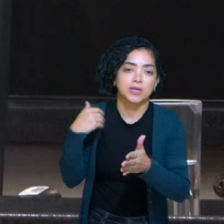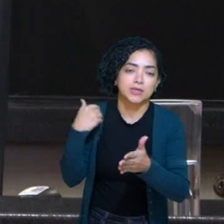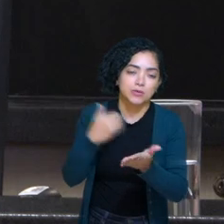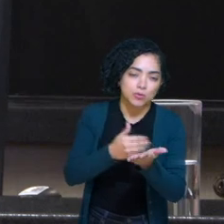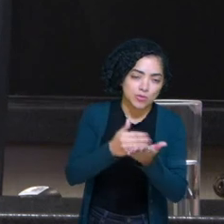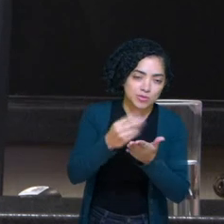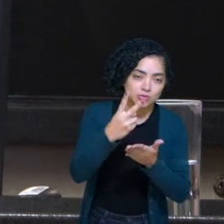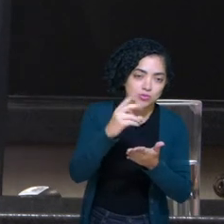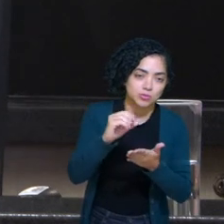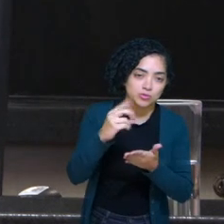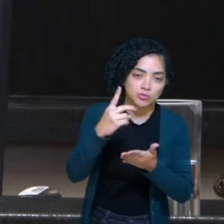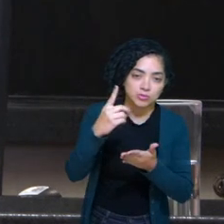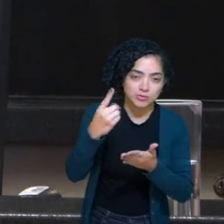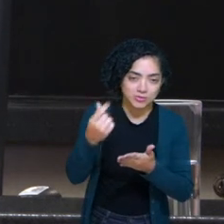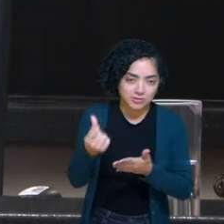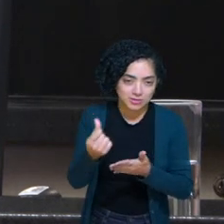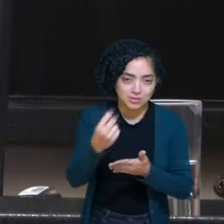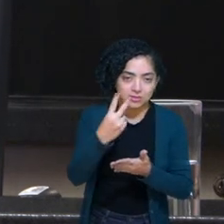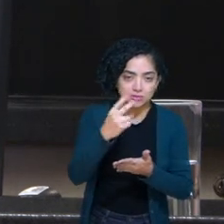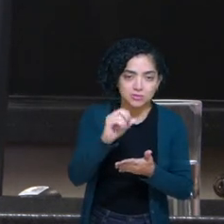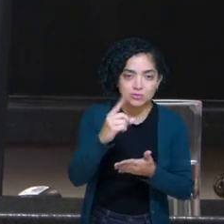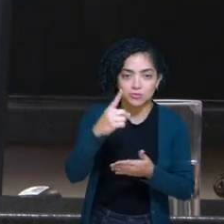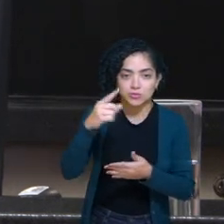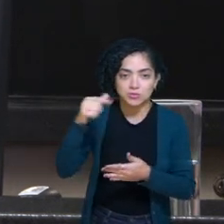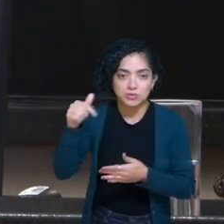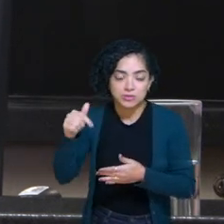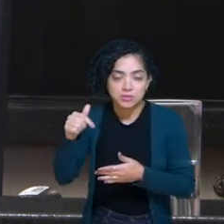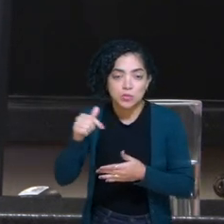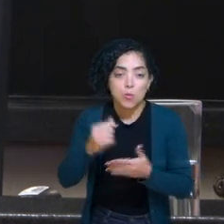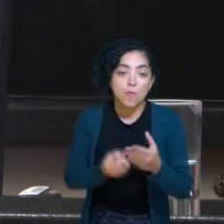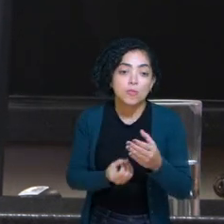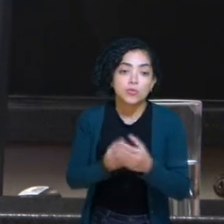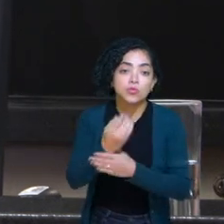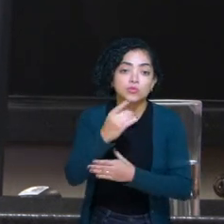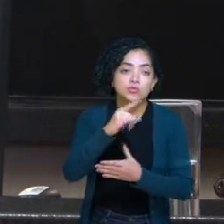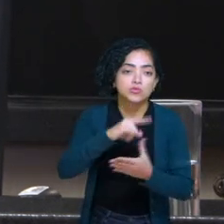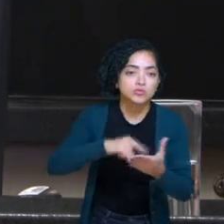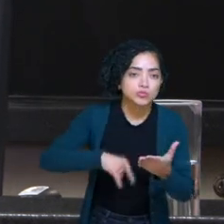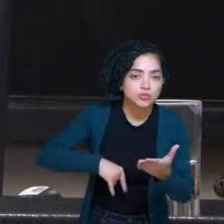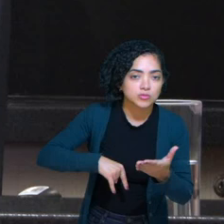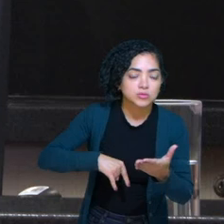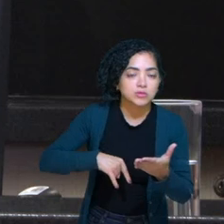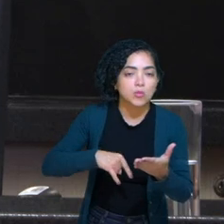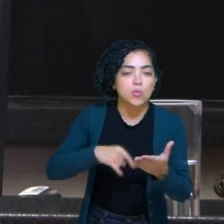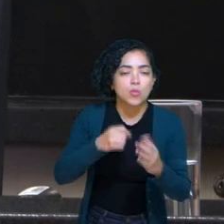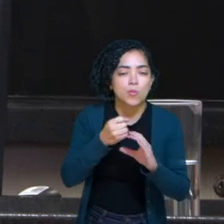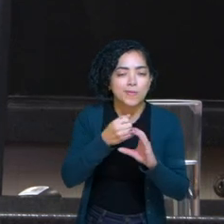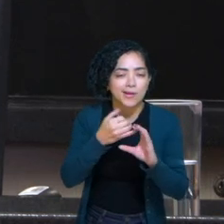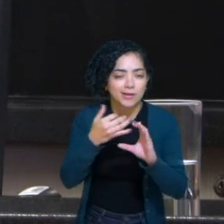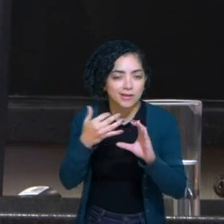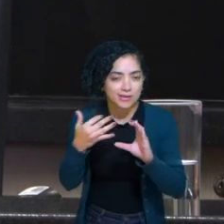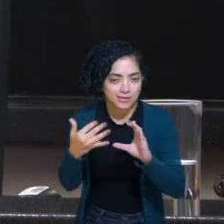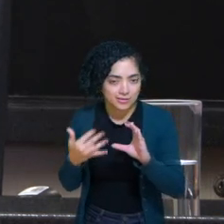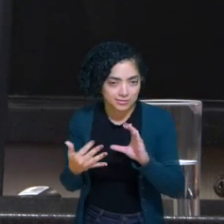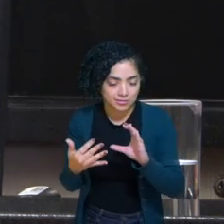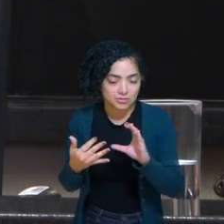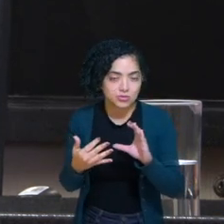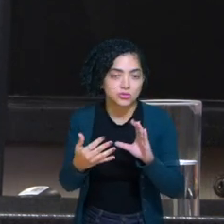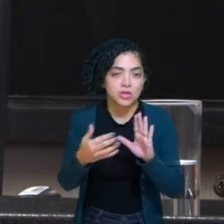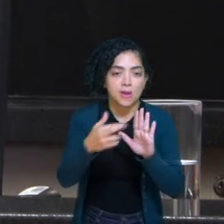17 né produziu um documento né com uma característica normativa